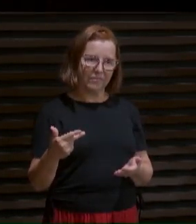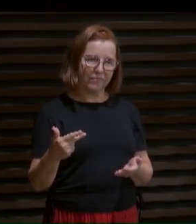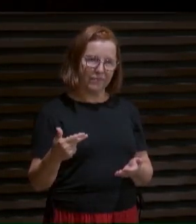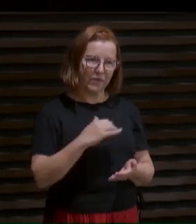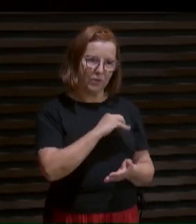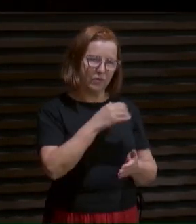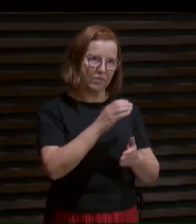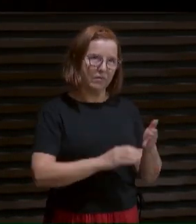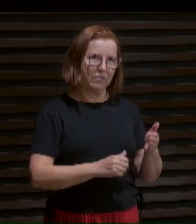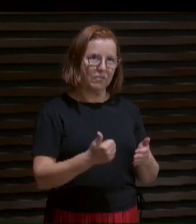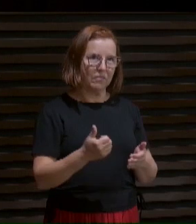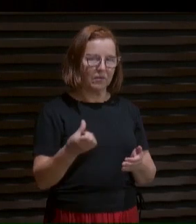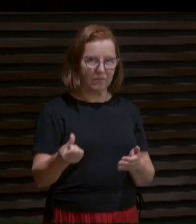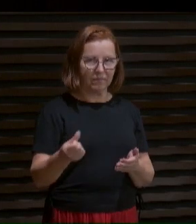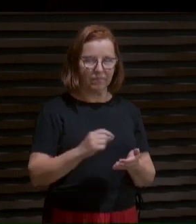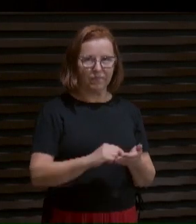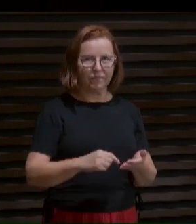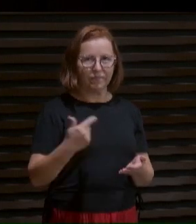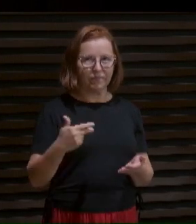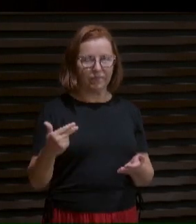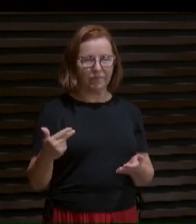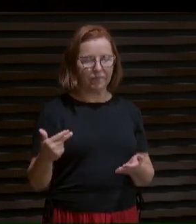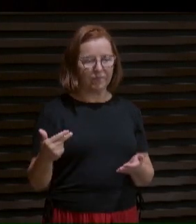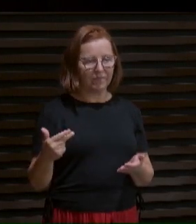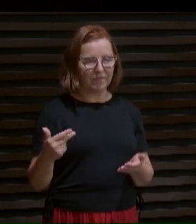16, 33, ele está aqui